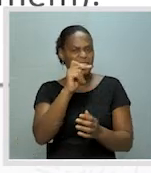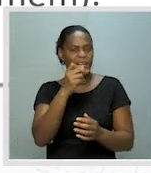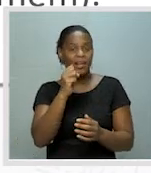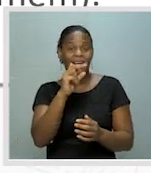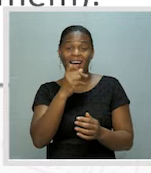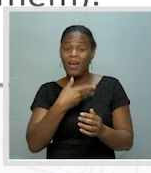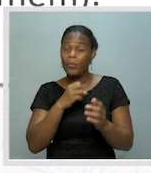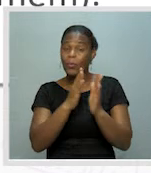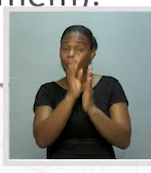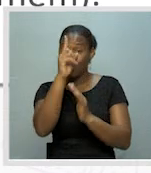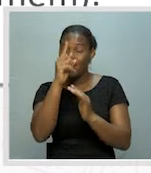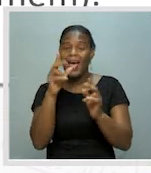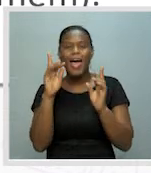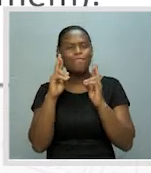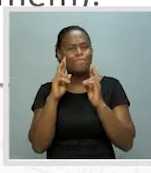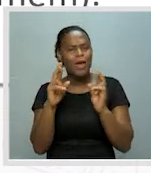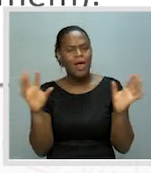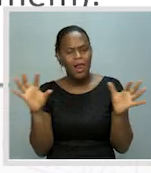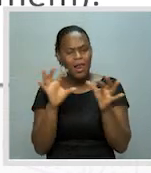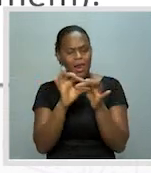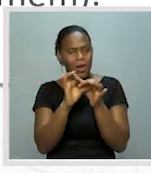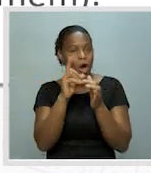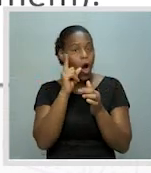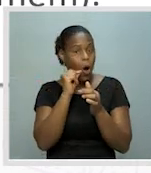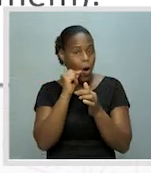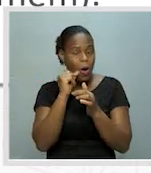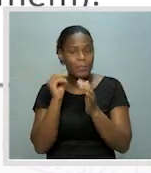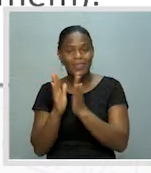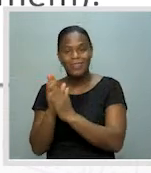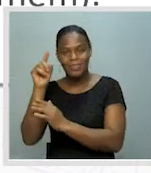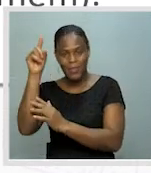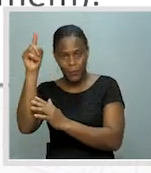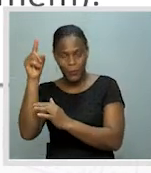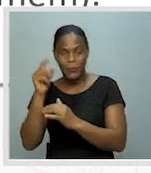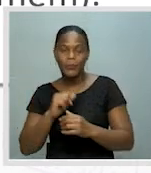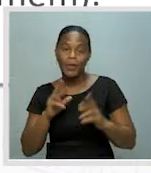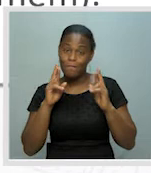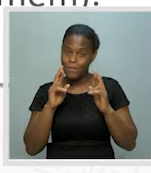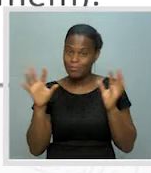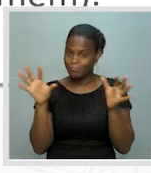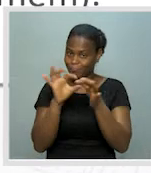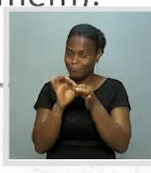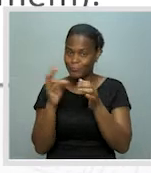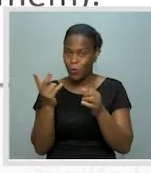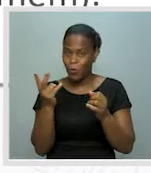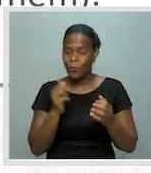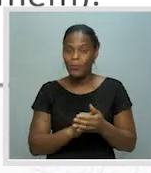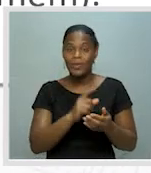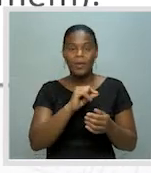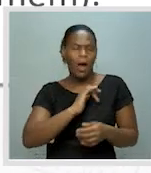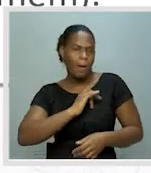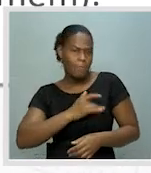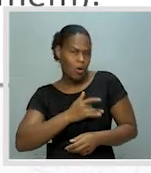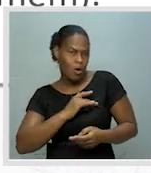o elo de ligação entre o homem e o sagrado. Além disso, a questão do